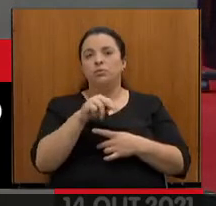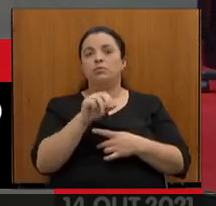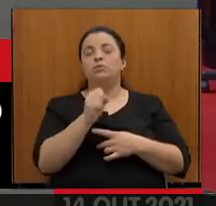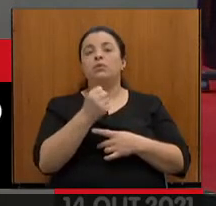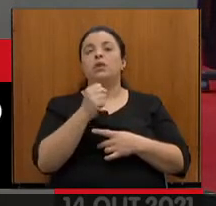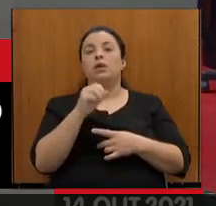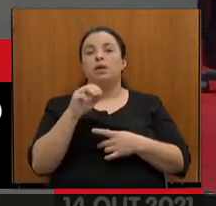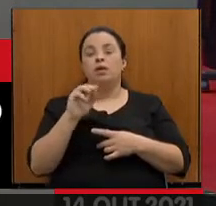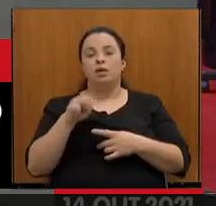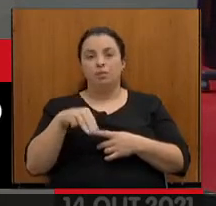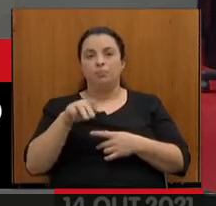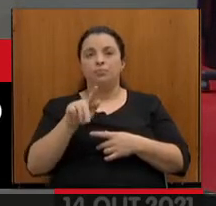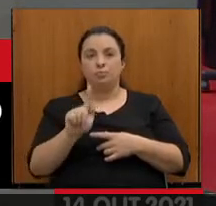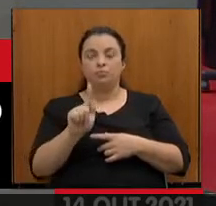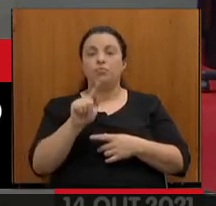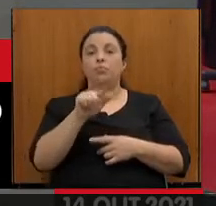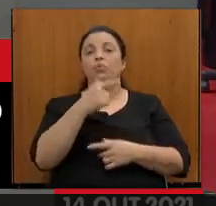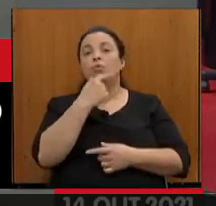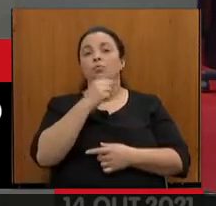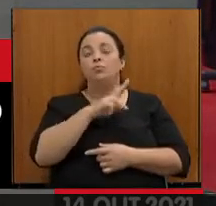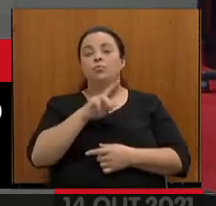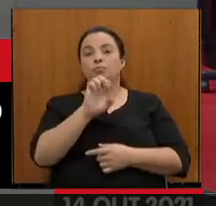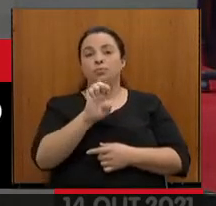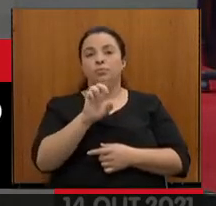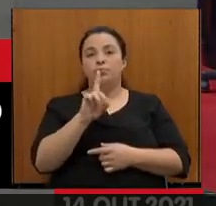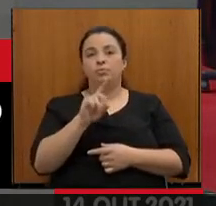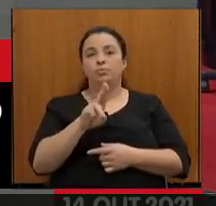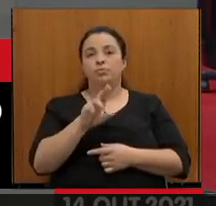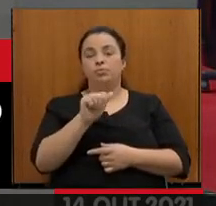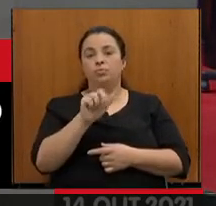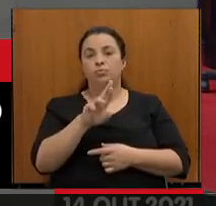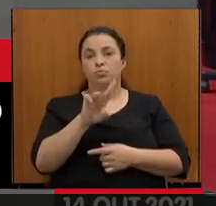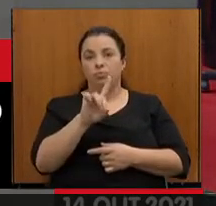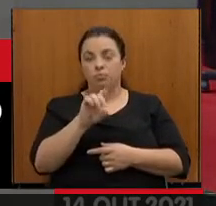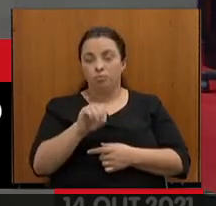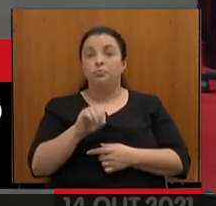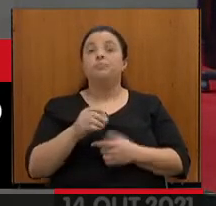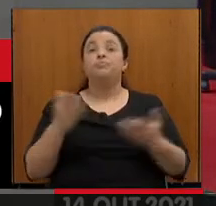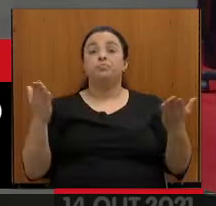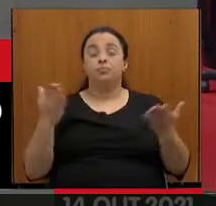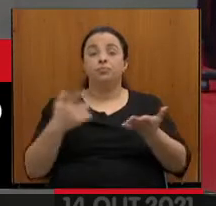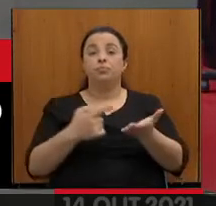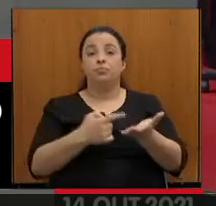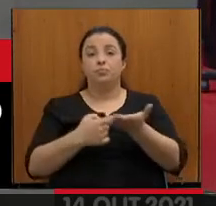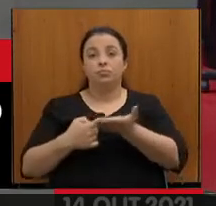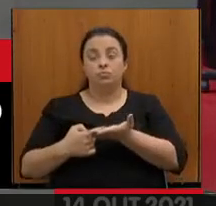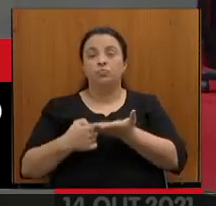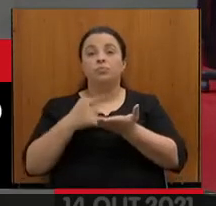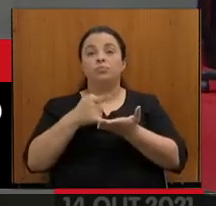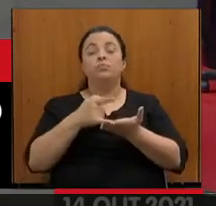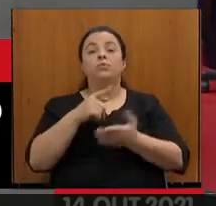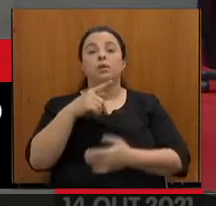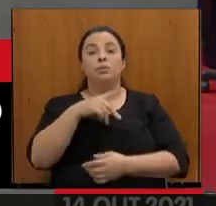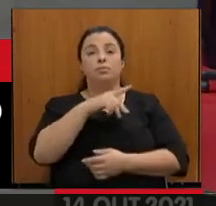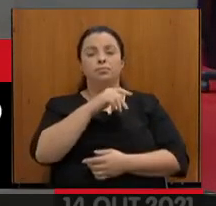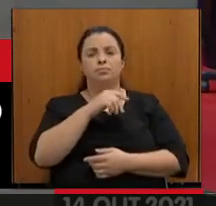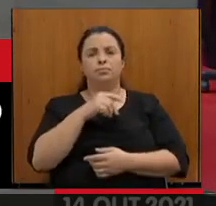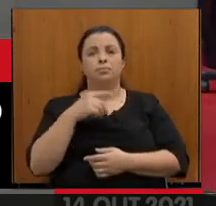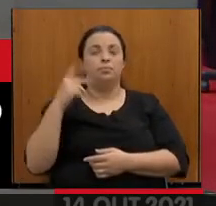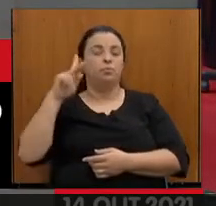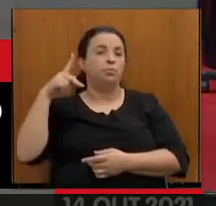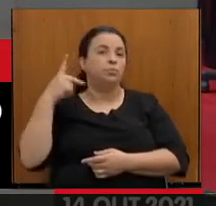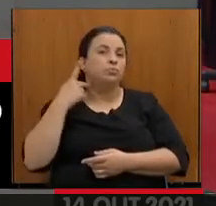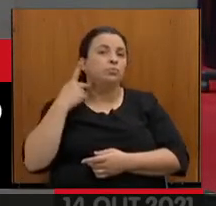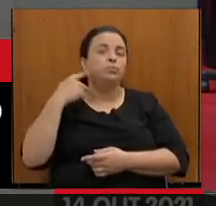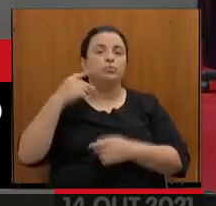Silva. Nesse momento, convidamos para sua apresentação a promotora de justiça e coordenadora regional